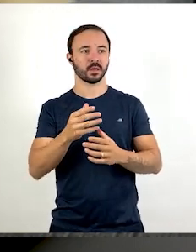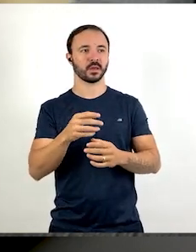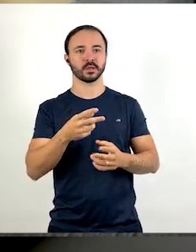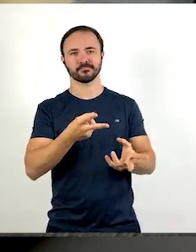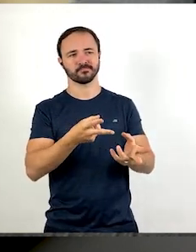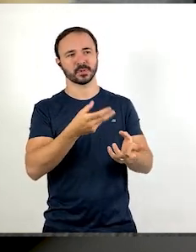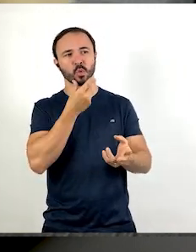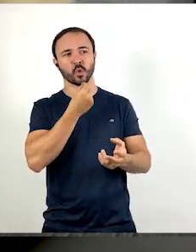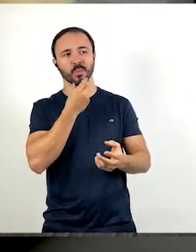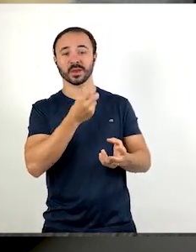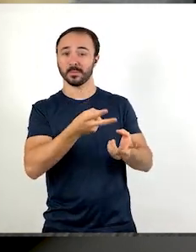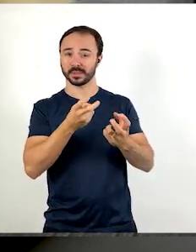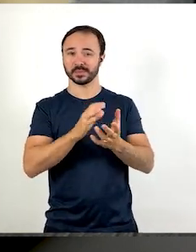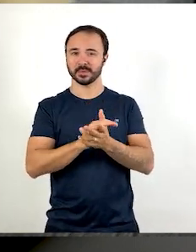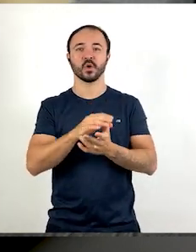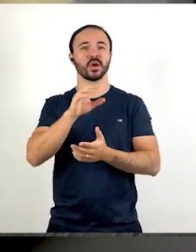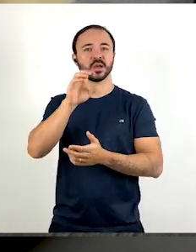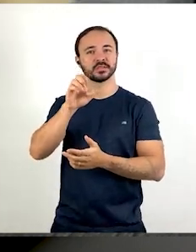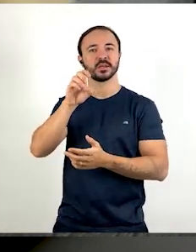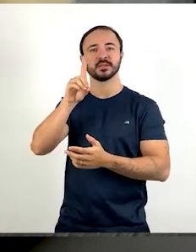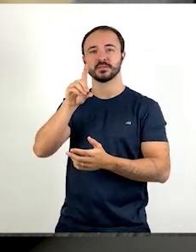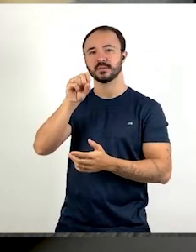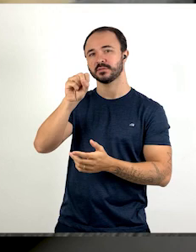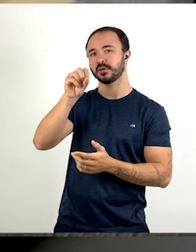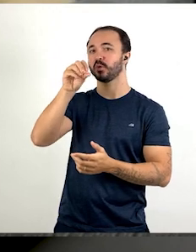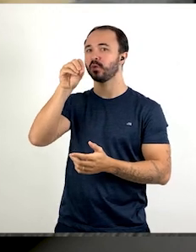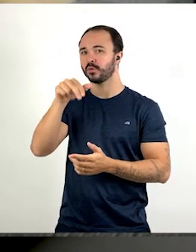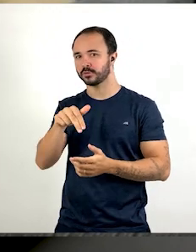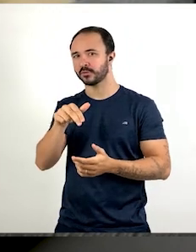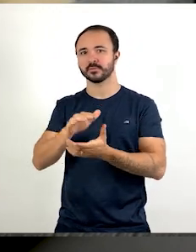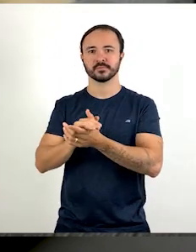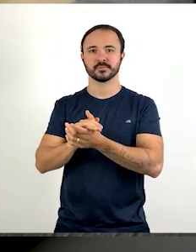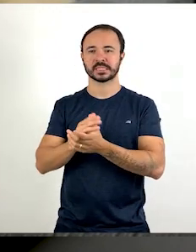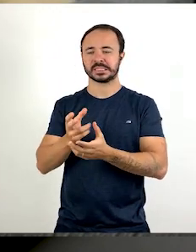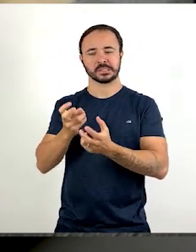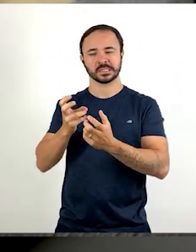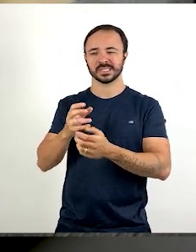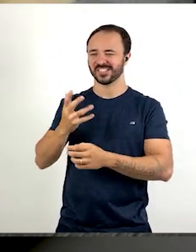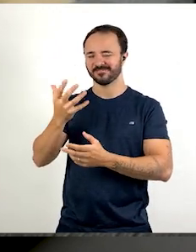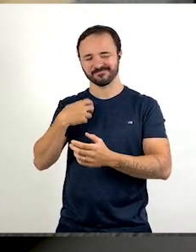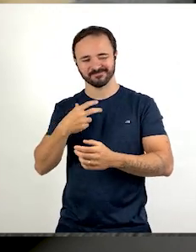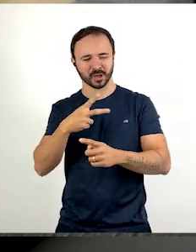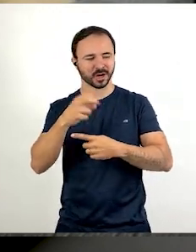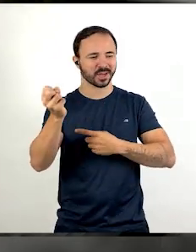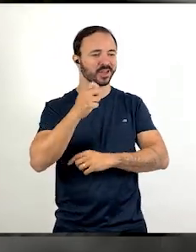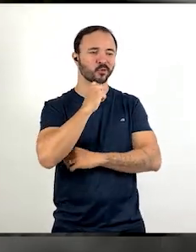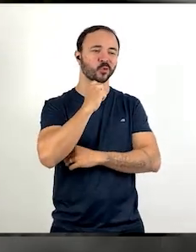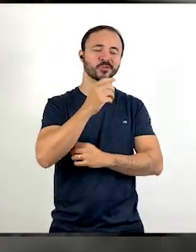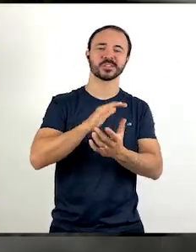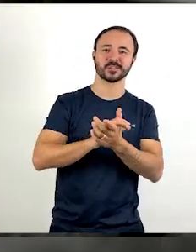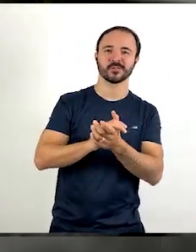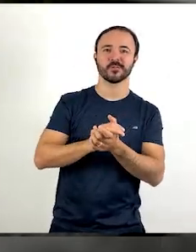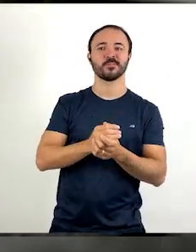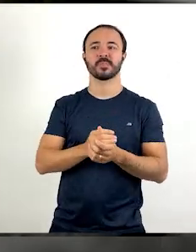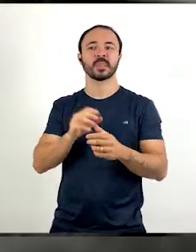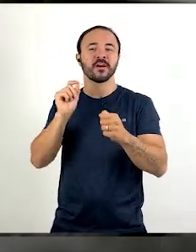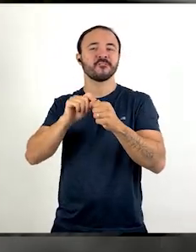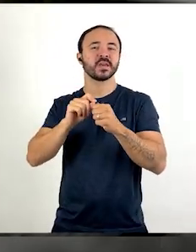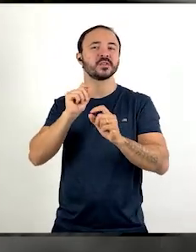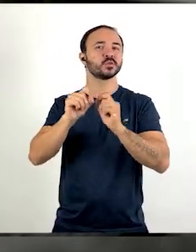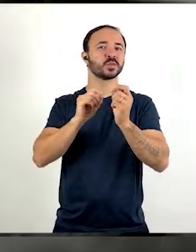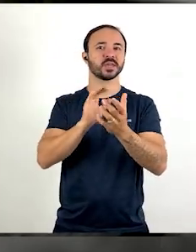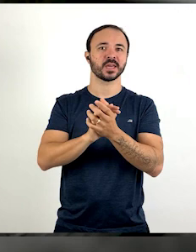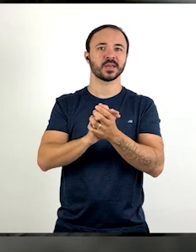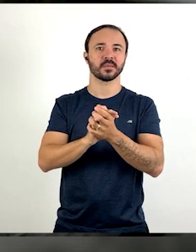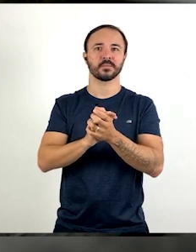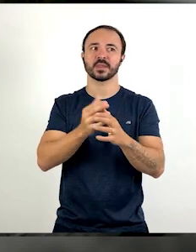seu concorrente, Edison optou por uma estratégia mais ousada. Iniciou uma campanha